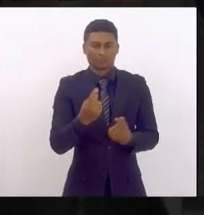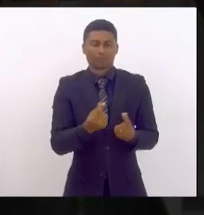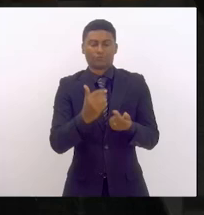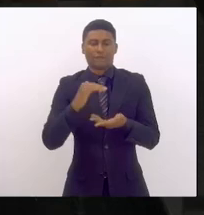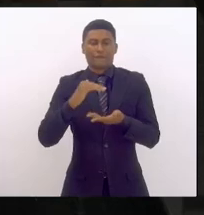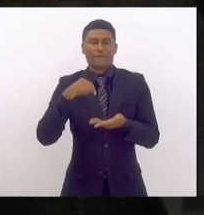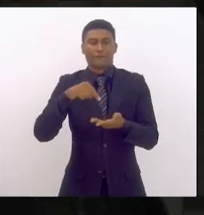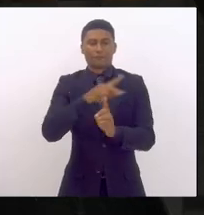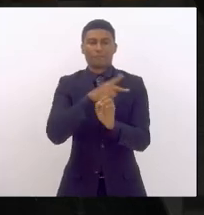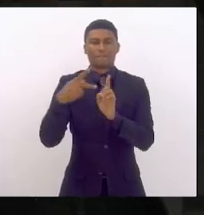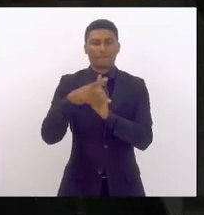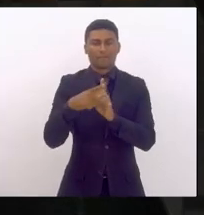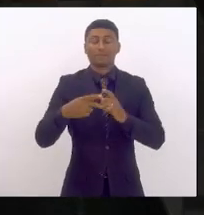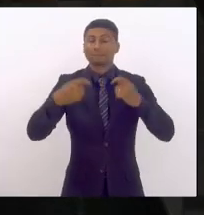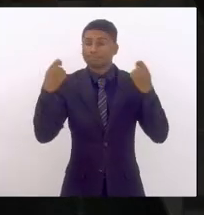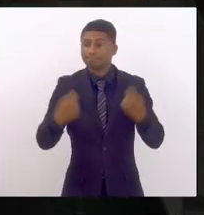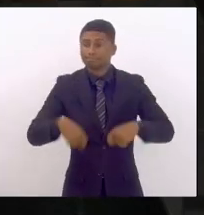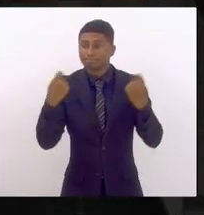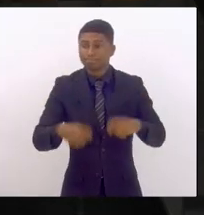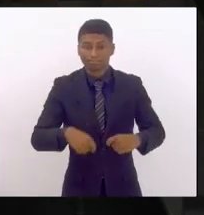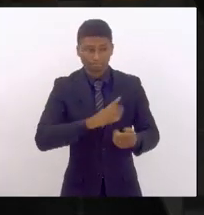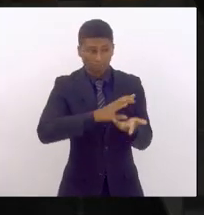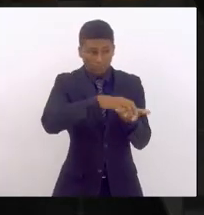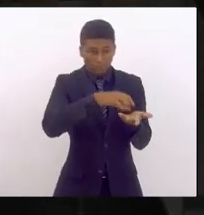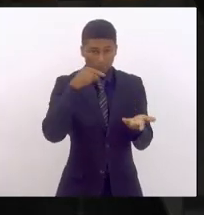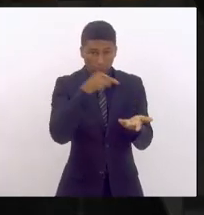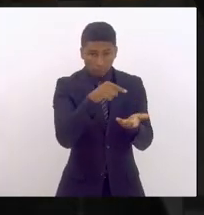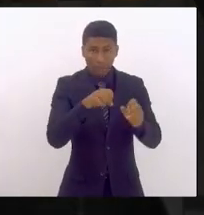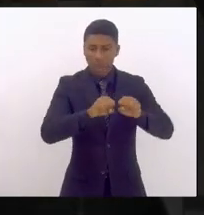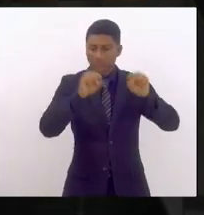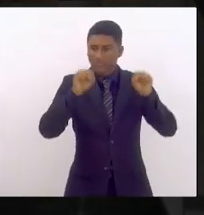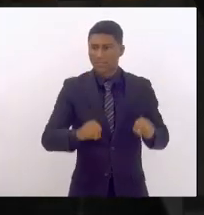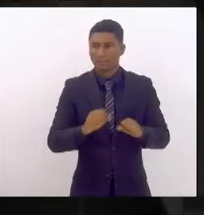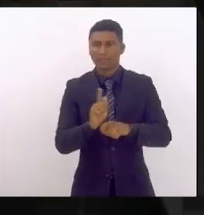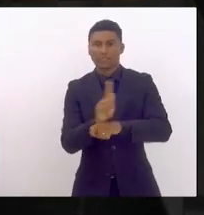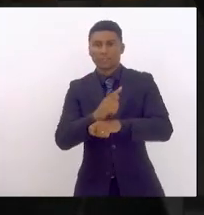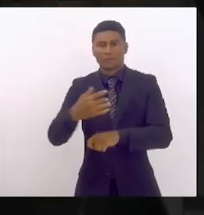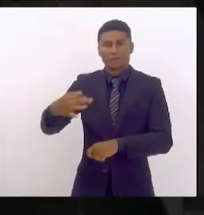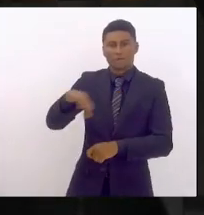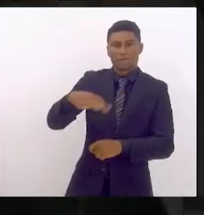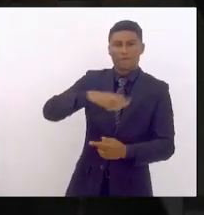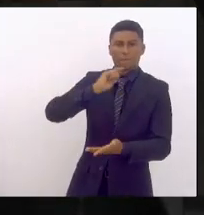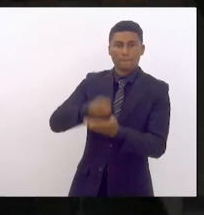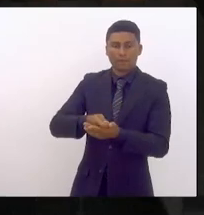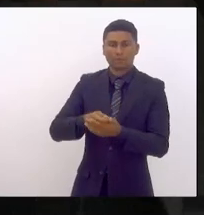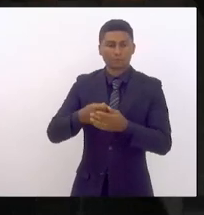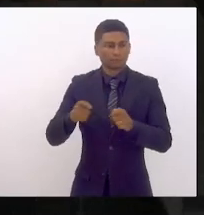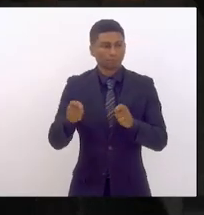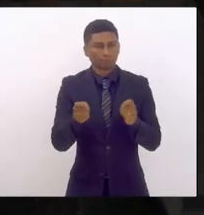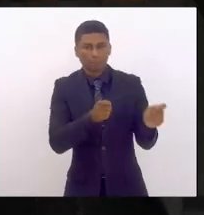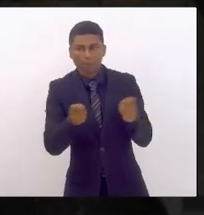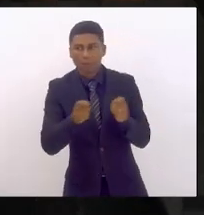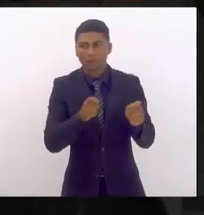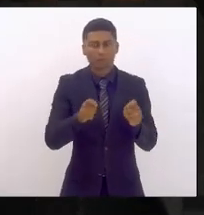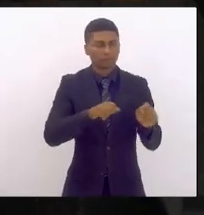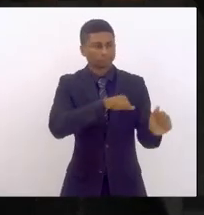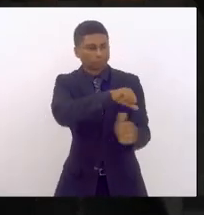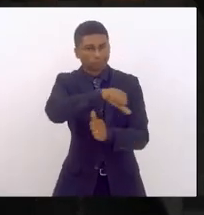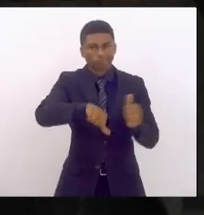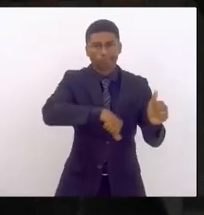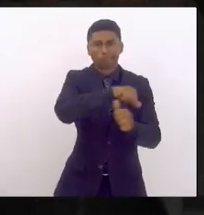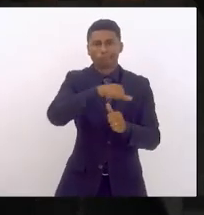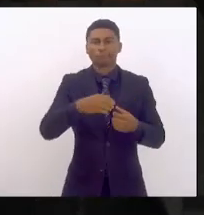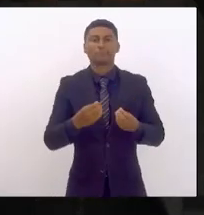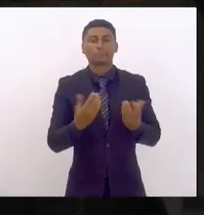de Janeiro para promover os ajustes no sistema de gestão de folha de pagamento para possibilitar as